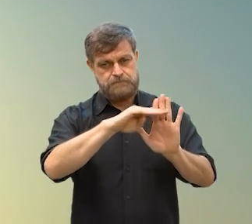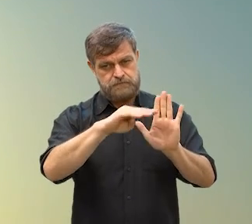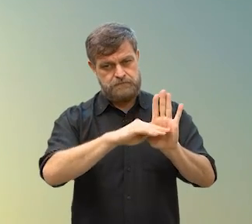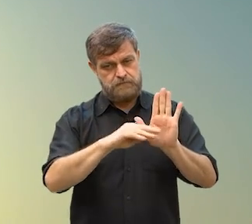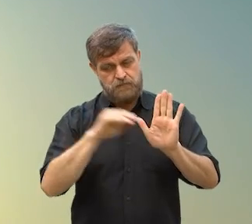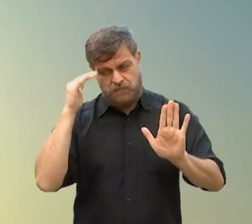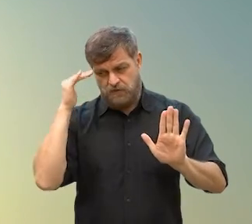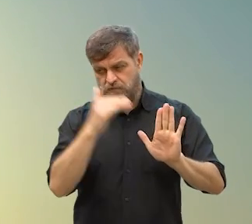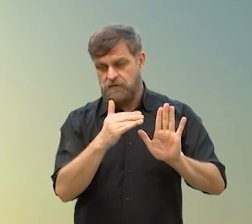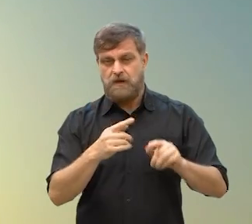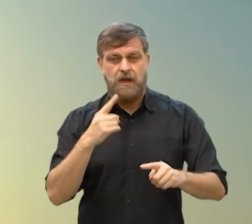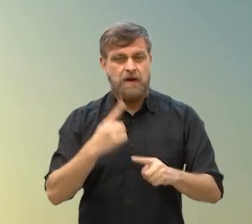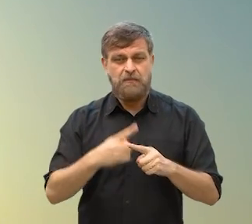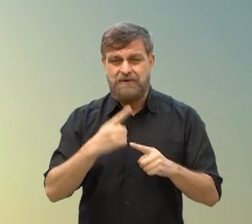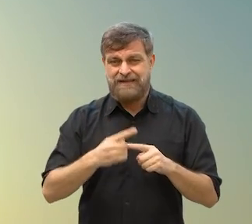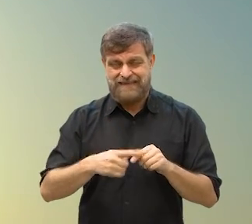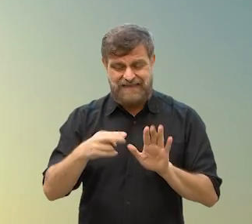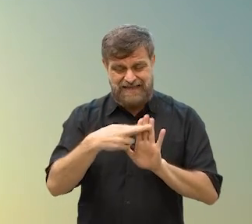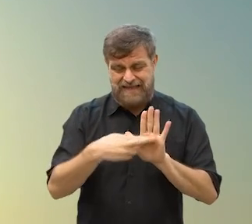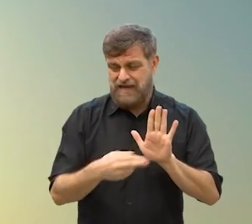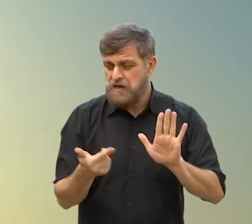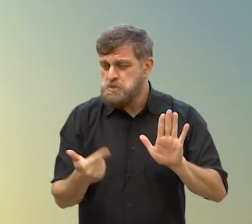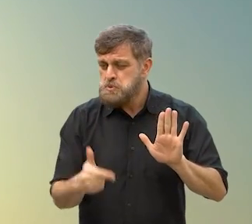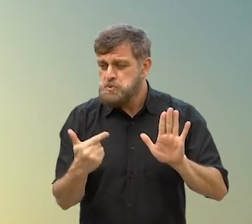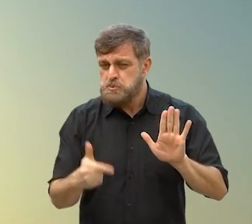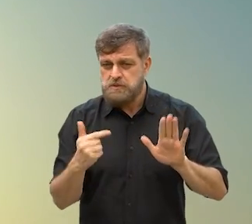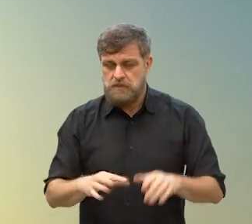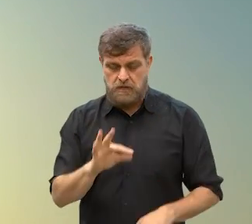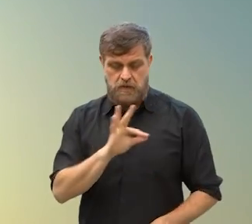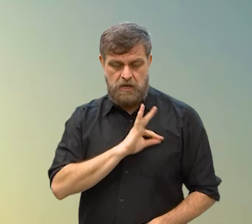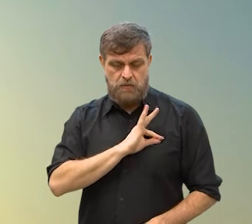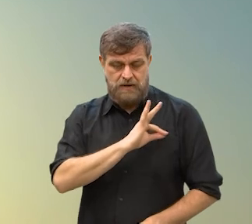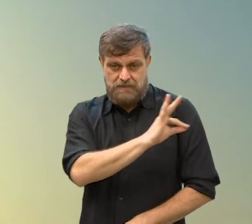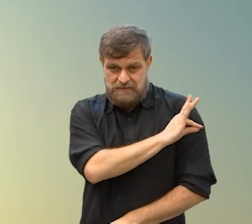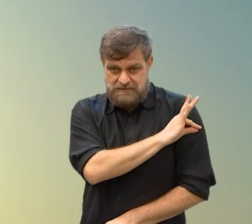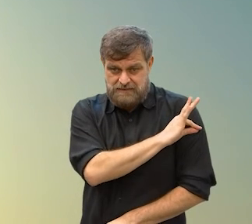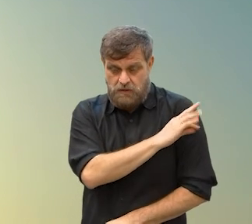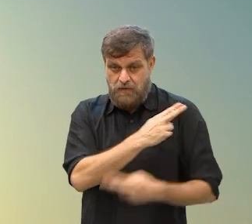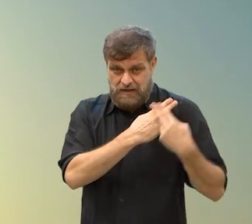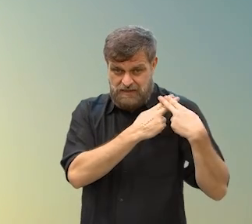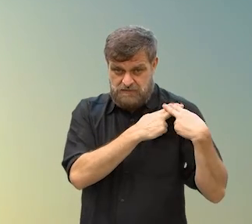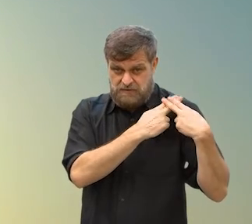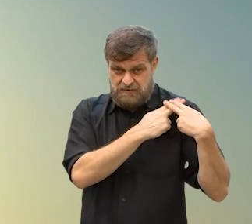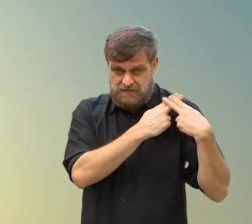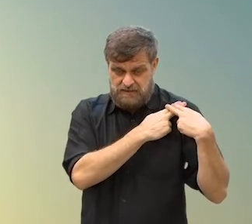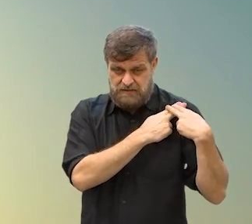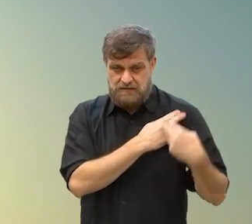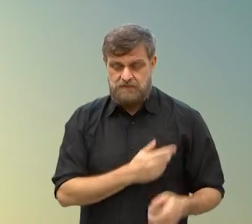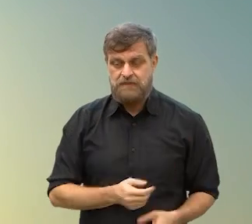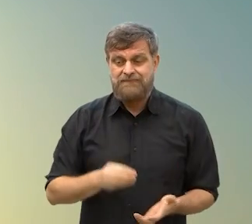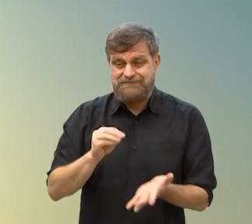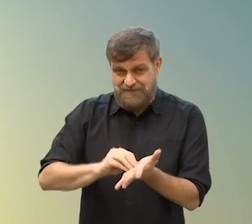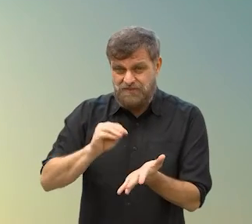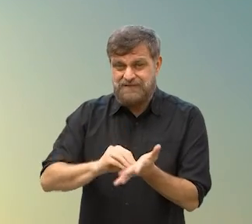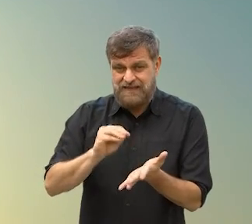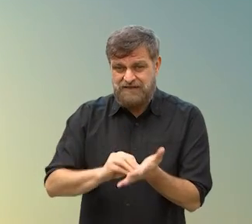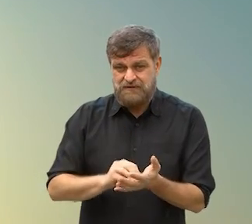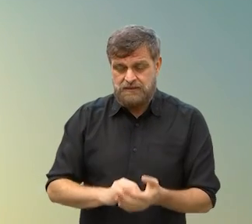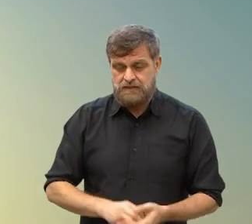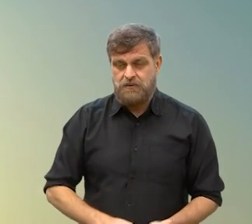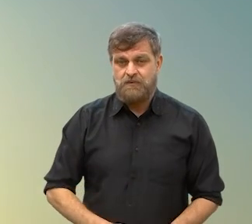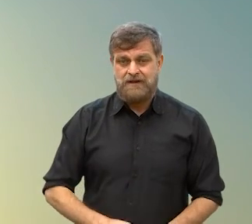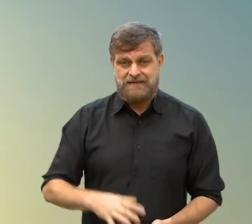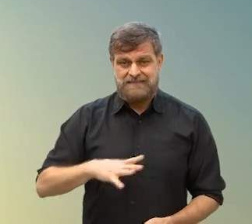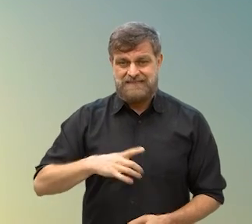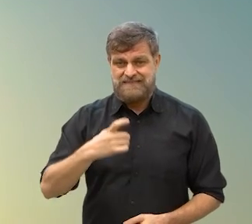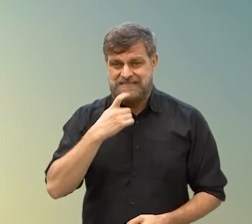porque não está na regra que a guarda tem essa responsabilidade. Então, esse Campinas Sem